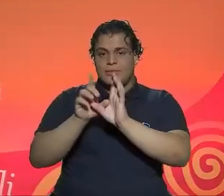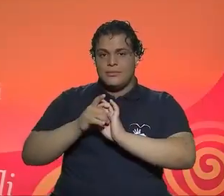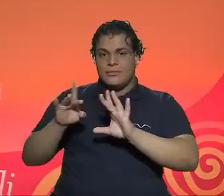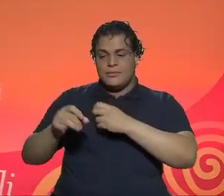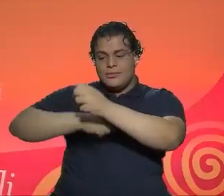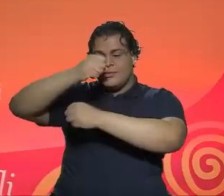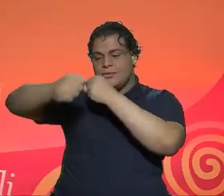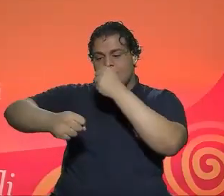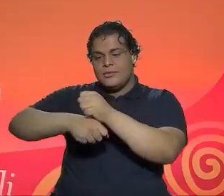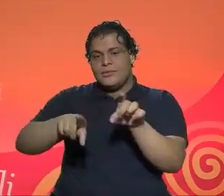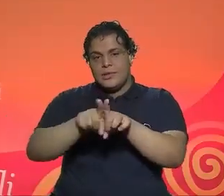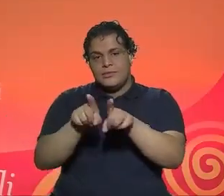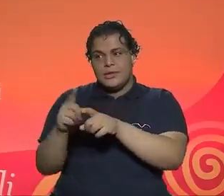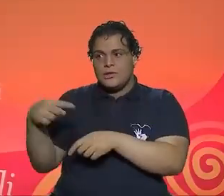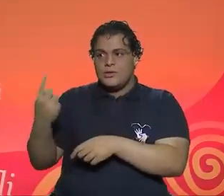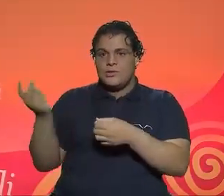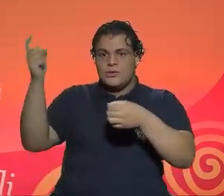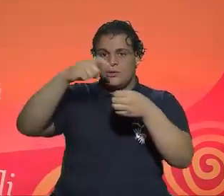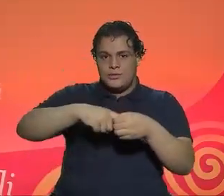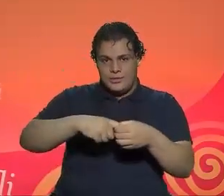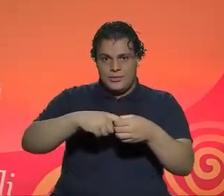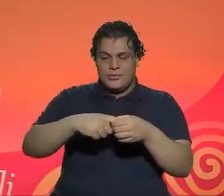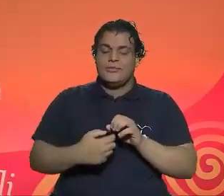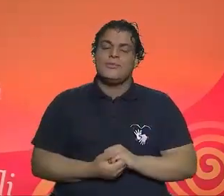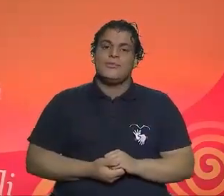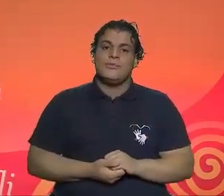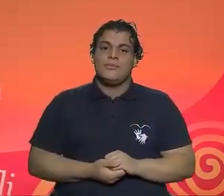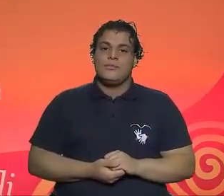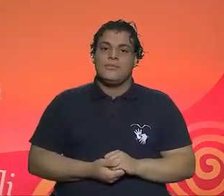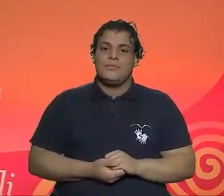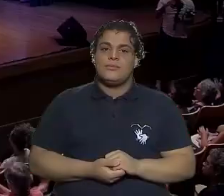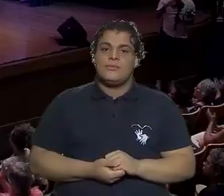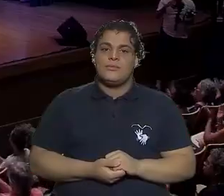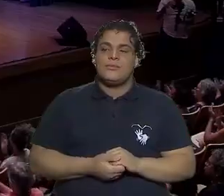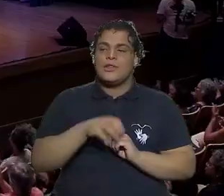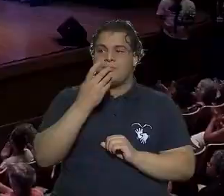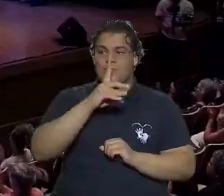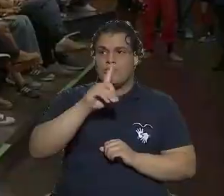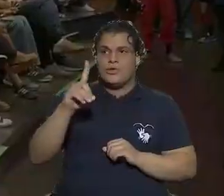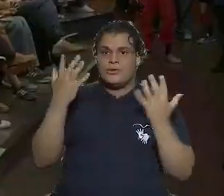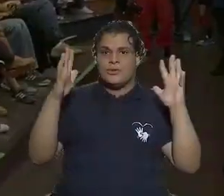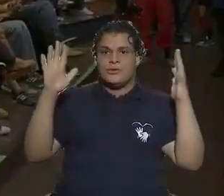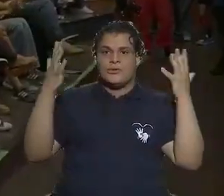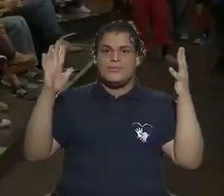que vem a gente está aqui de volta, tá? Vou passar a palavra de novo para a Josane. Um ótimo dia para todos.